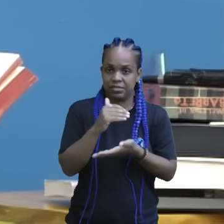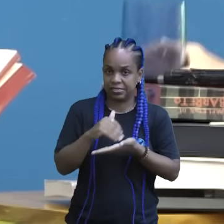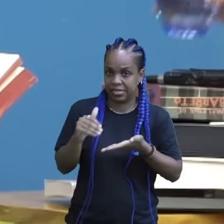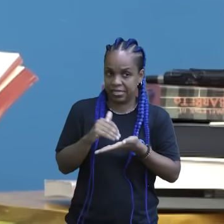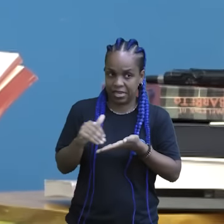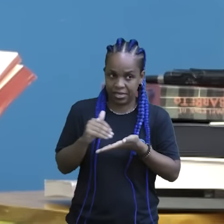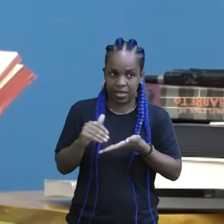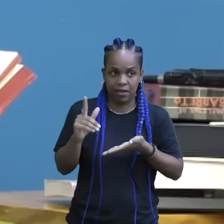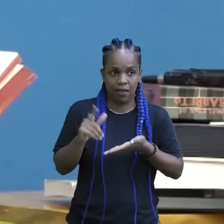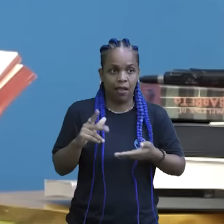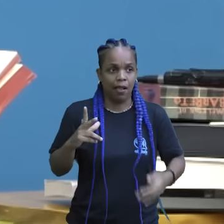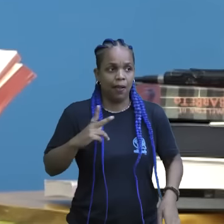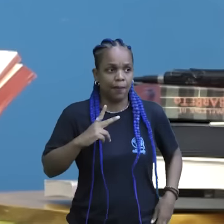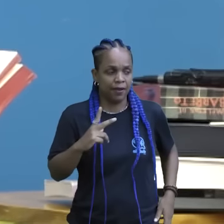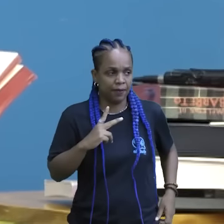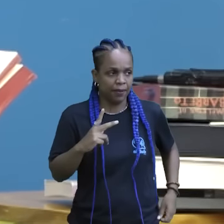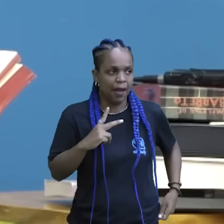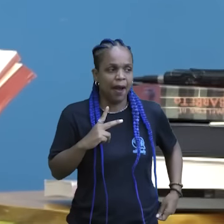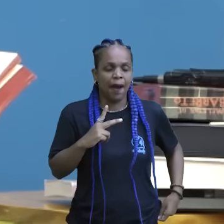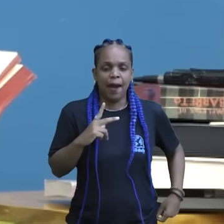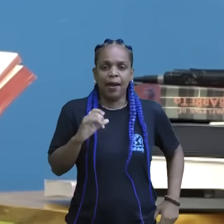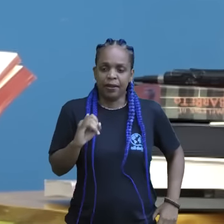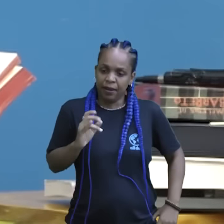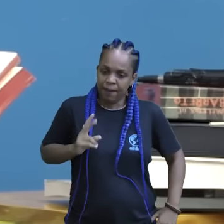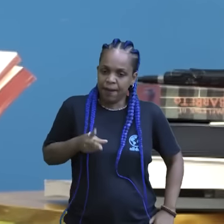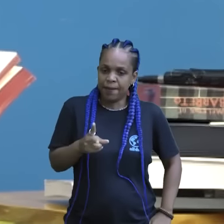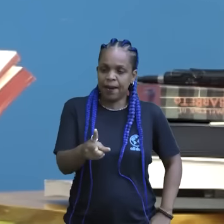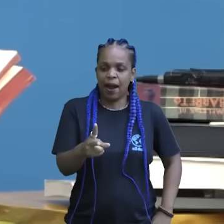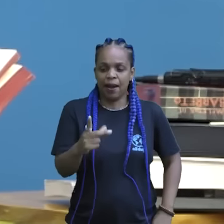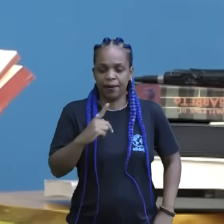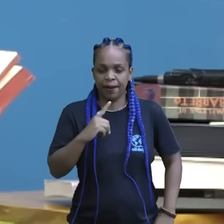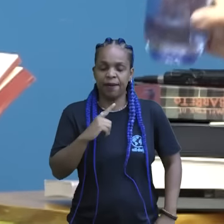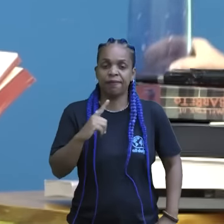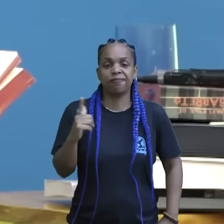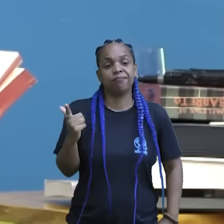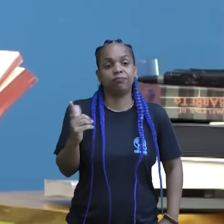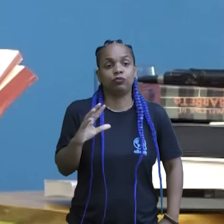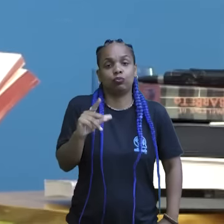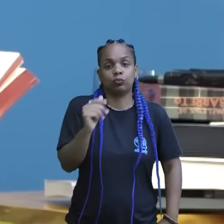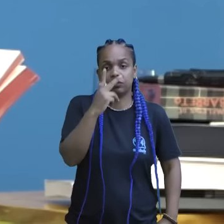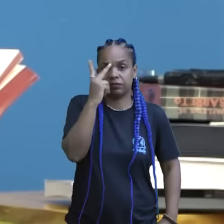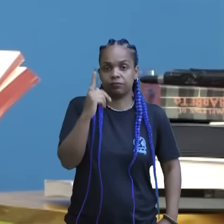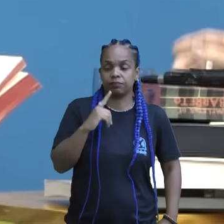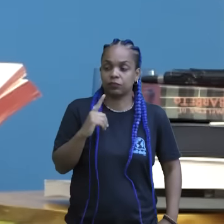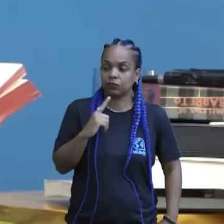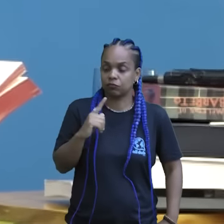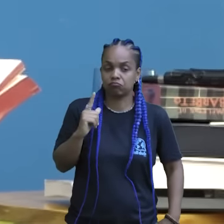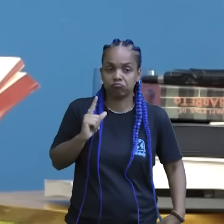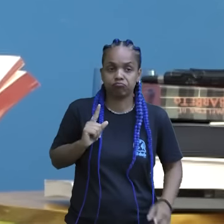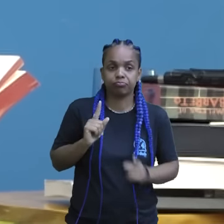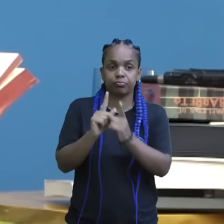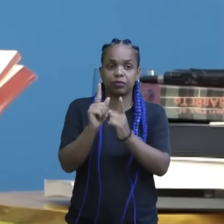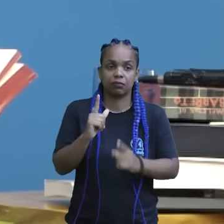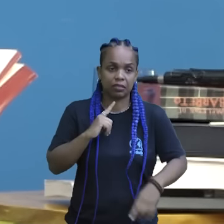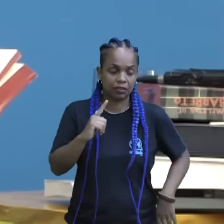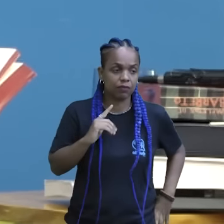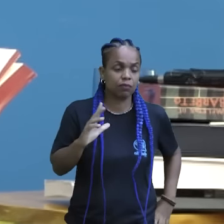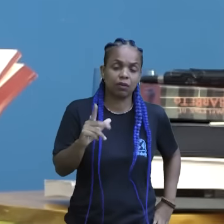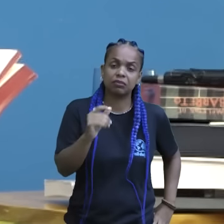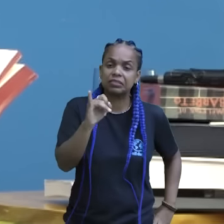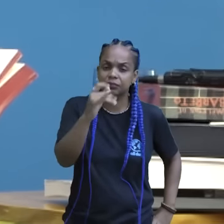que apuros me encontro para dar volume às minhas recordações de velho funcionário. Entretanto, sem recorrer